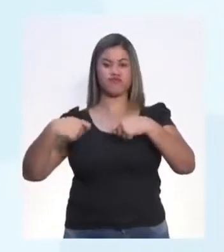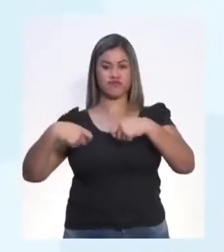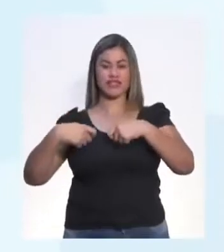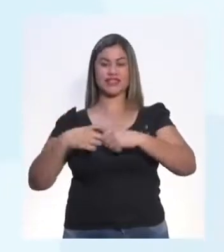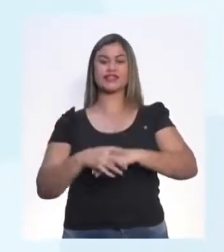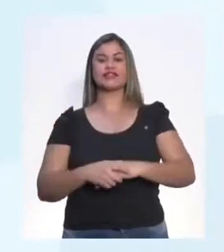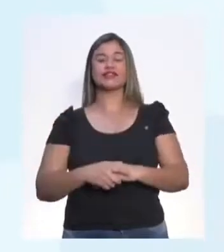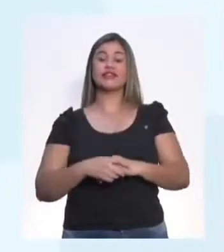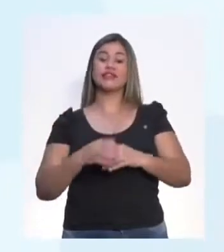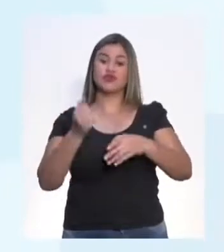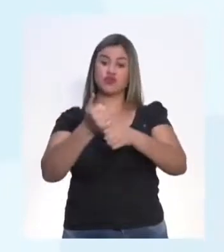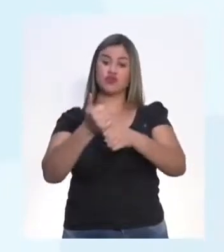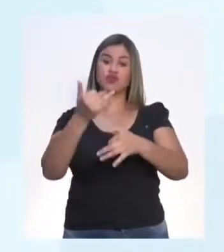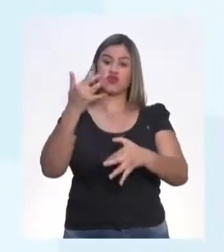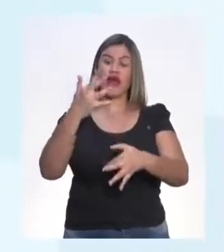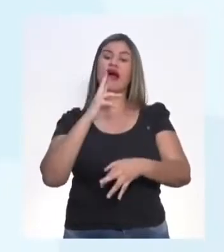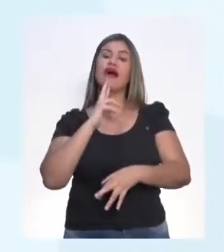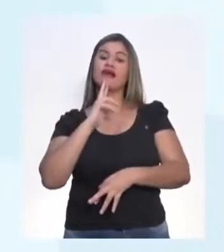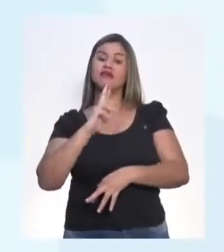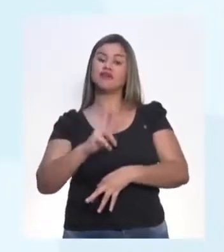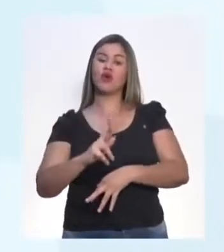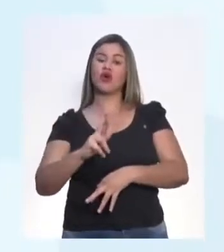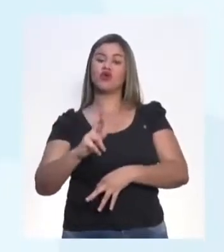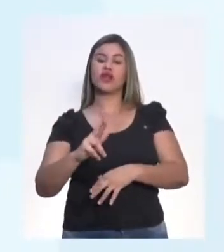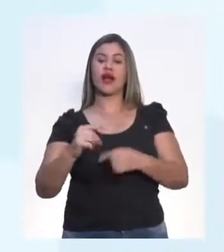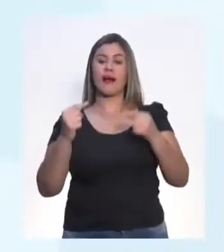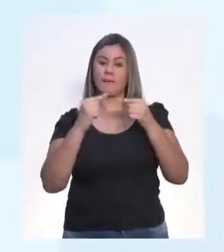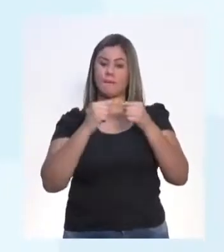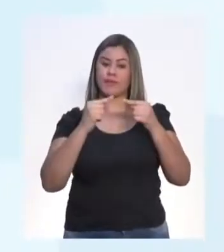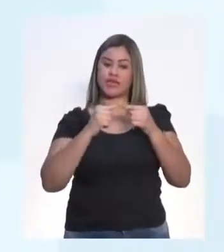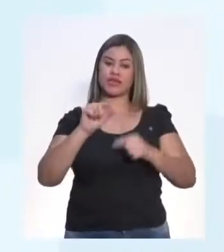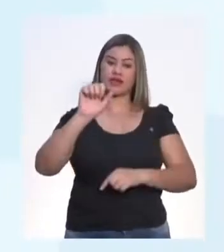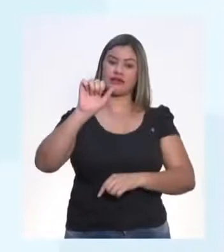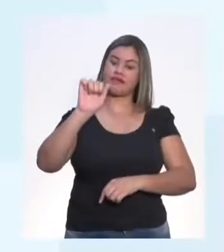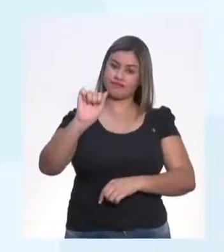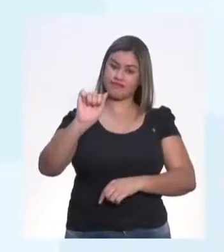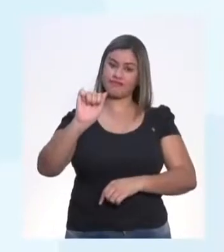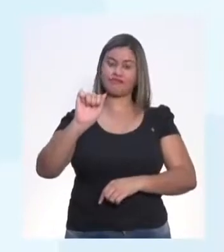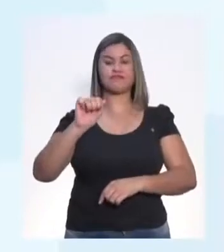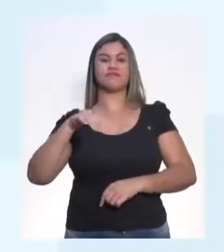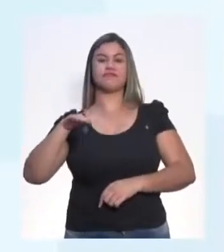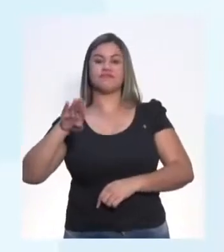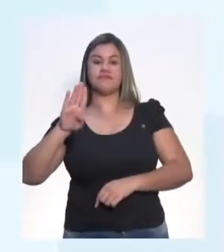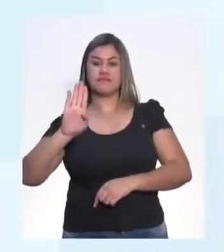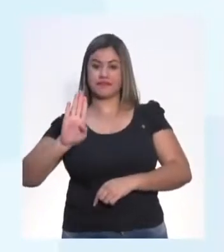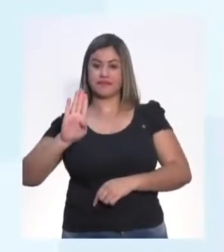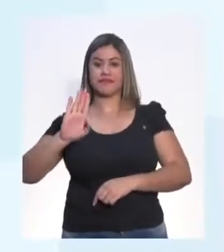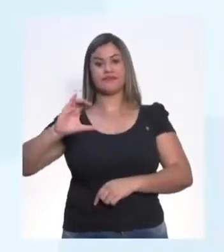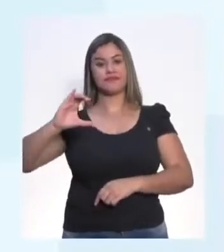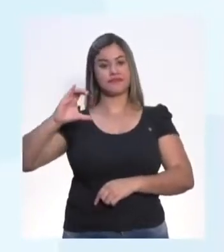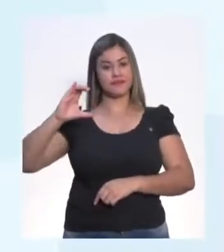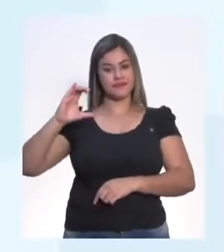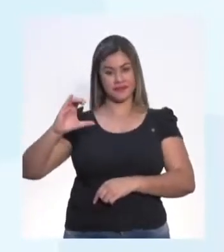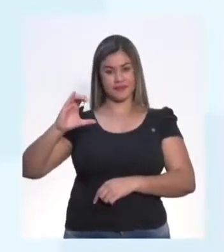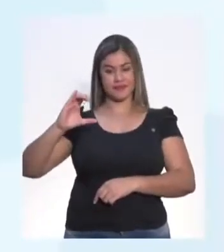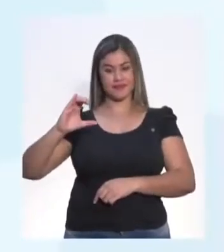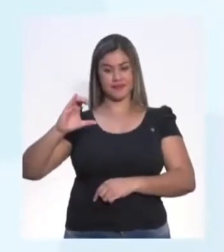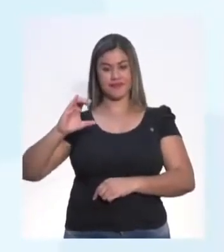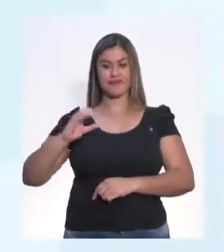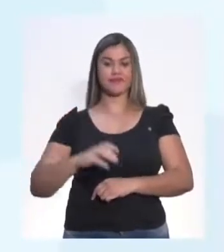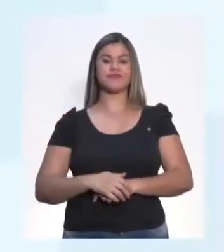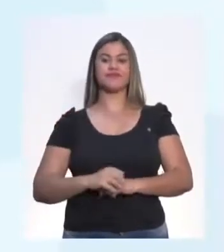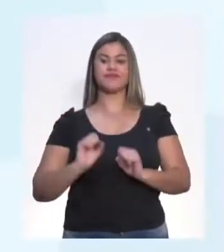E aí, lá no chat, coloca para mim quanto que é a letra a letra B e a letra